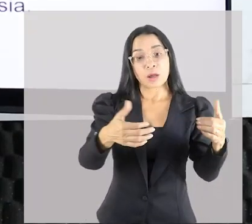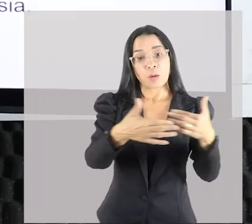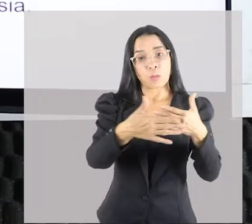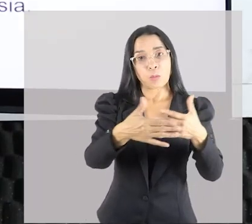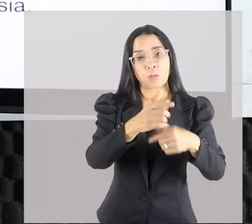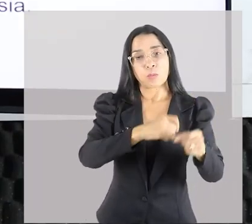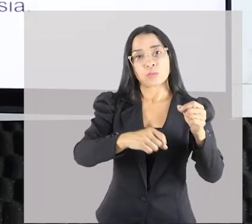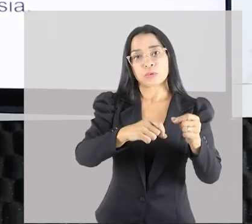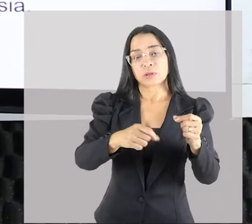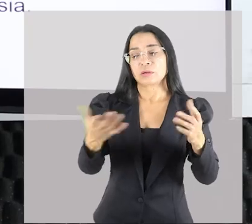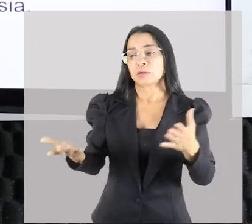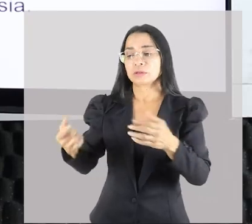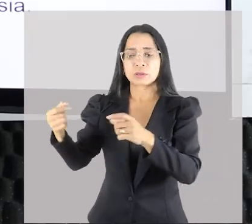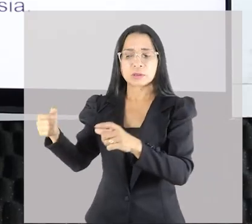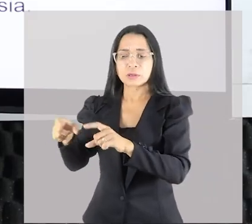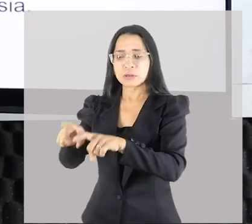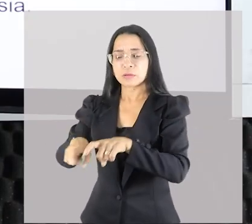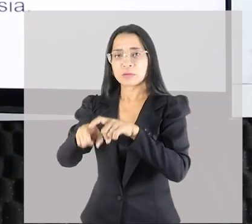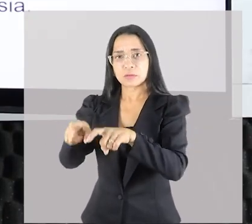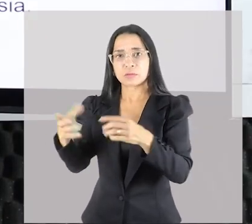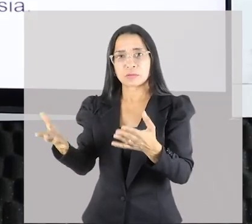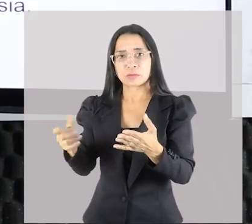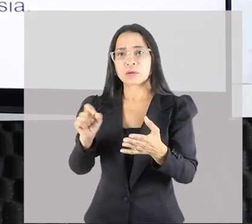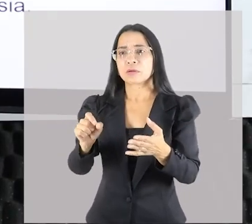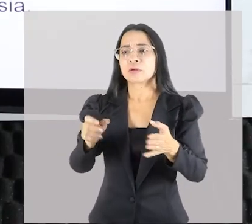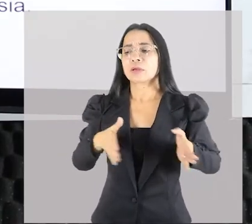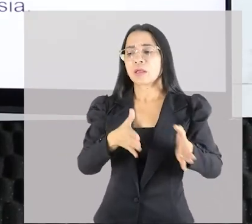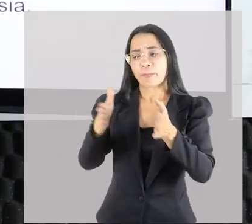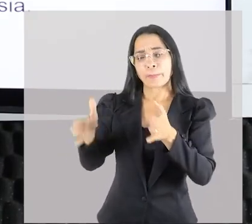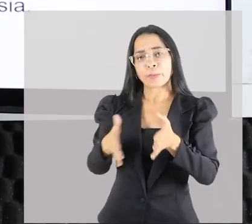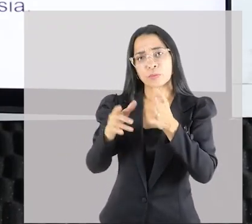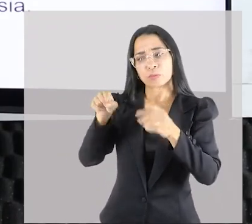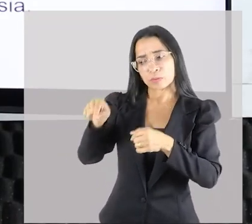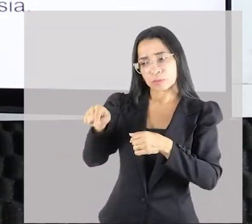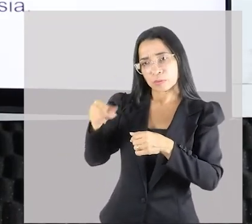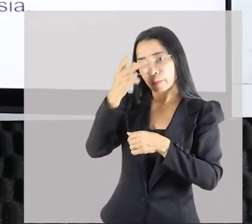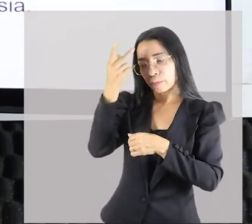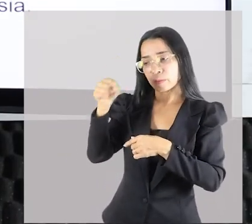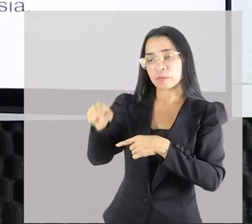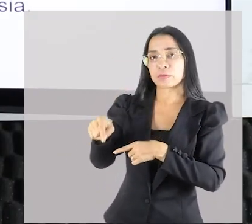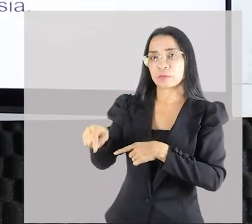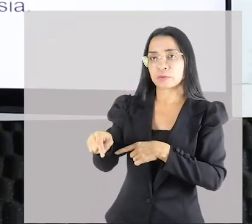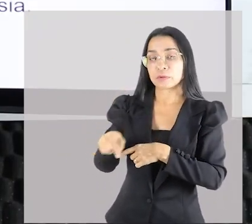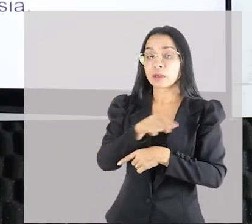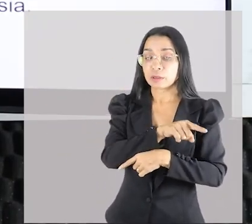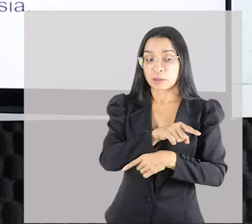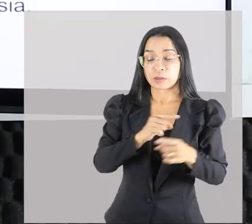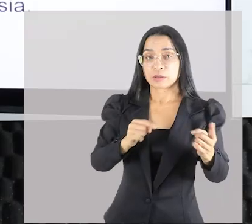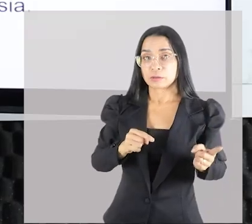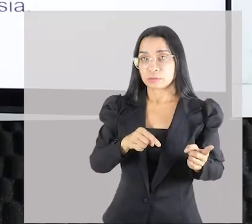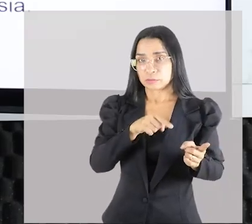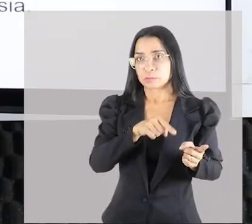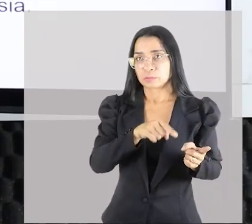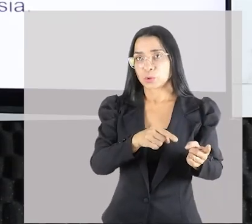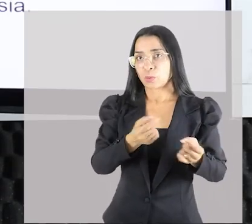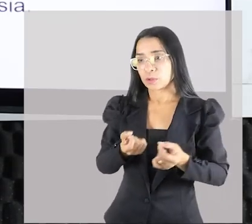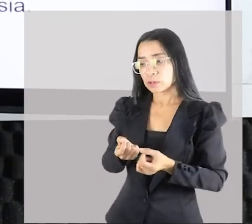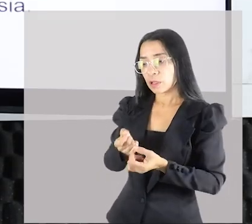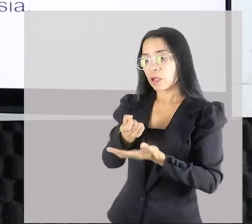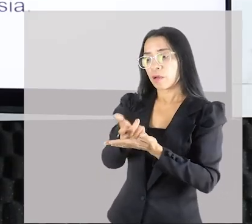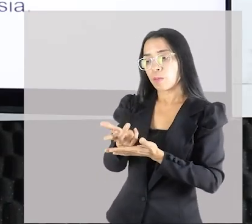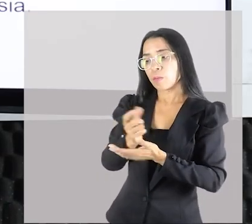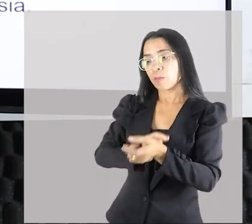precisa consumir. Mas quem produz, quem está lá no campo. E ele produz, eu compro de lá,